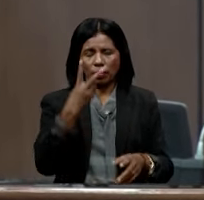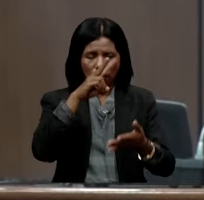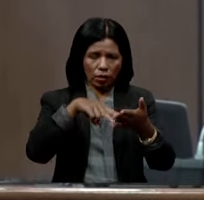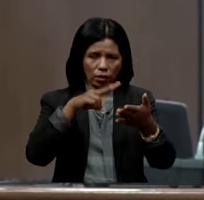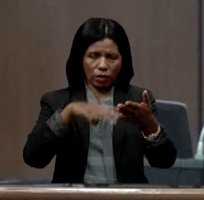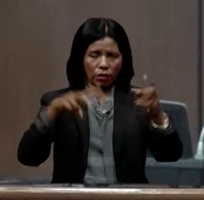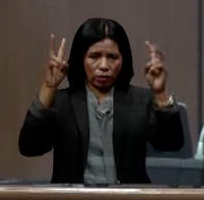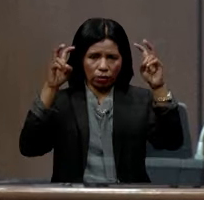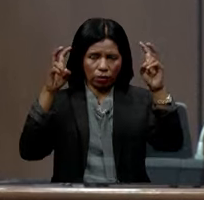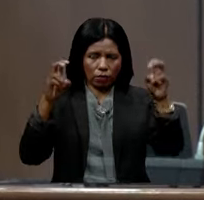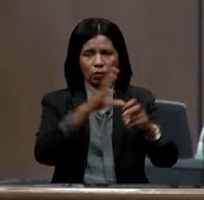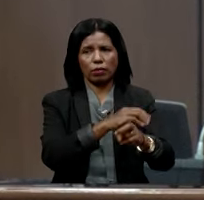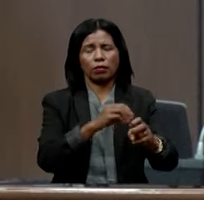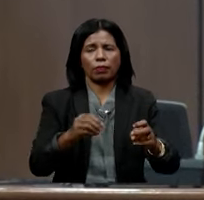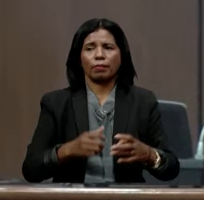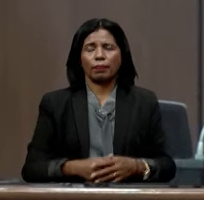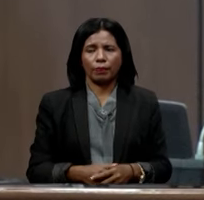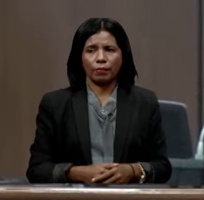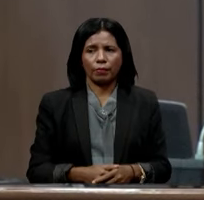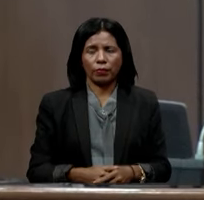títulos, porque senão seria muito longo.